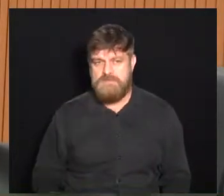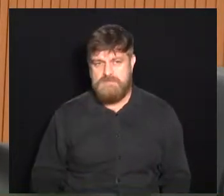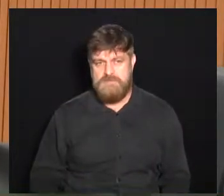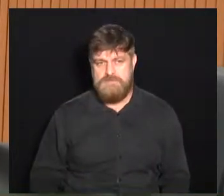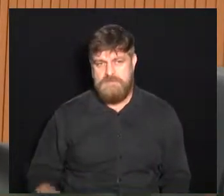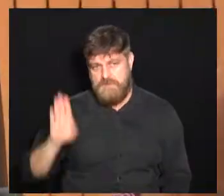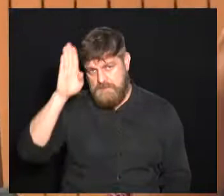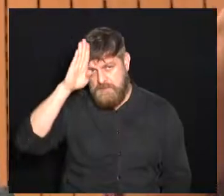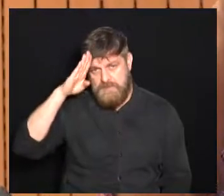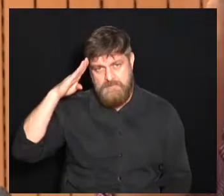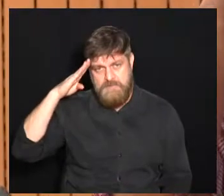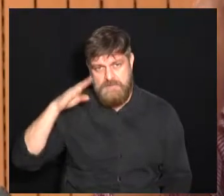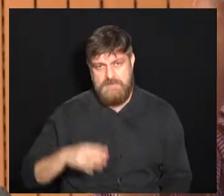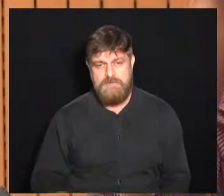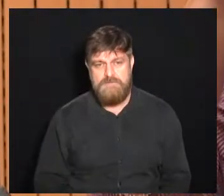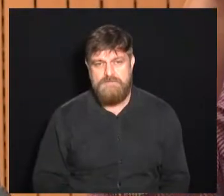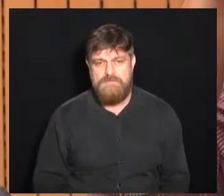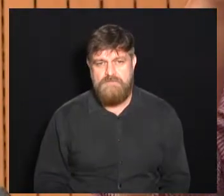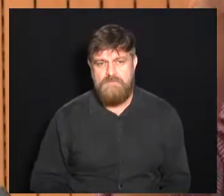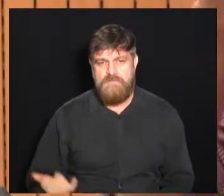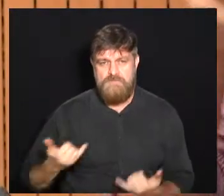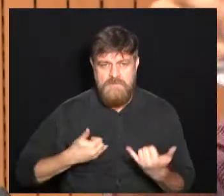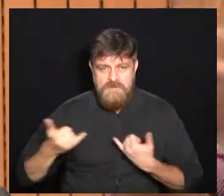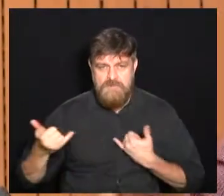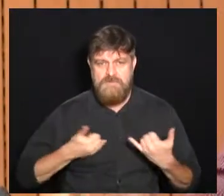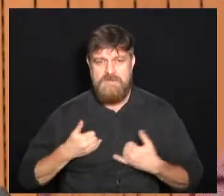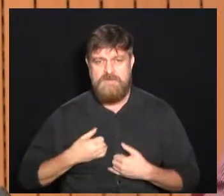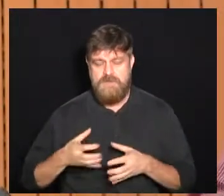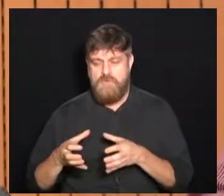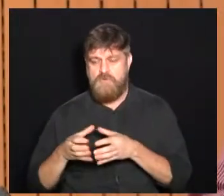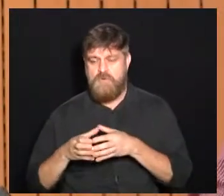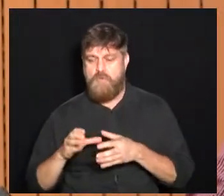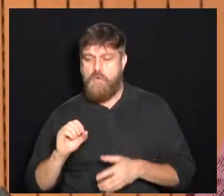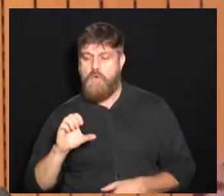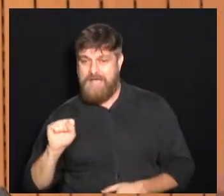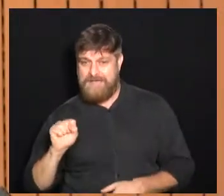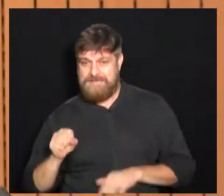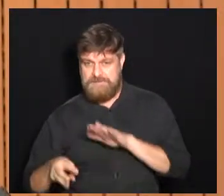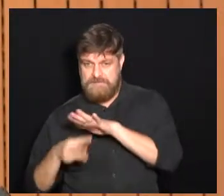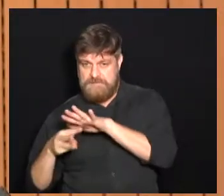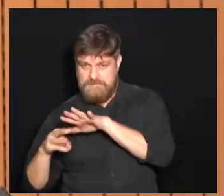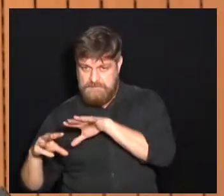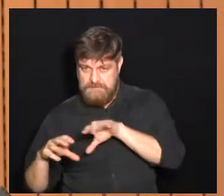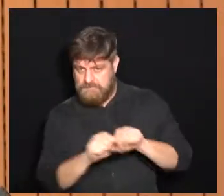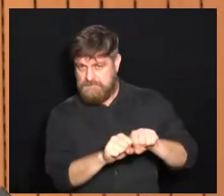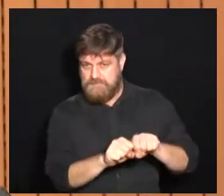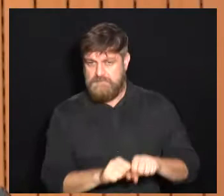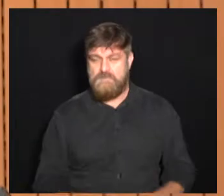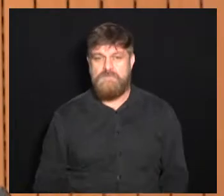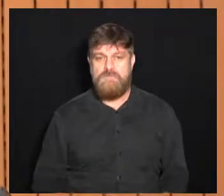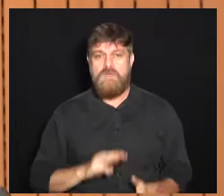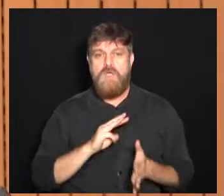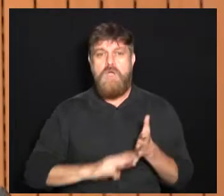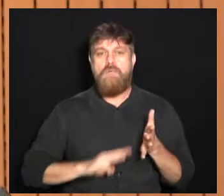Pedro, que falaram bastante das OS. Esse modelo de